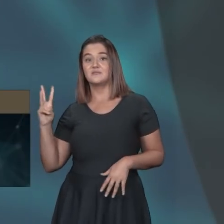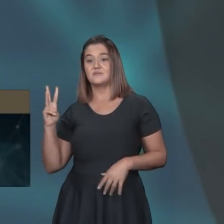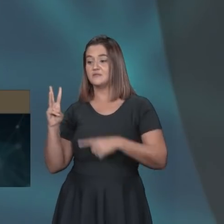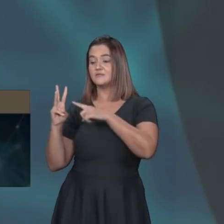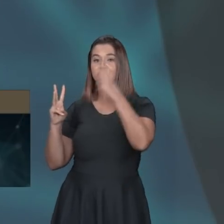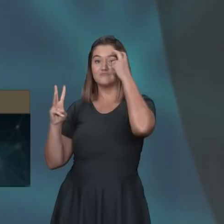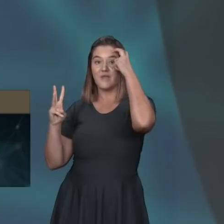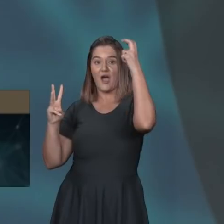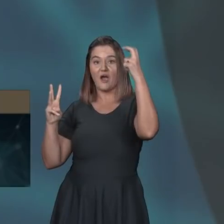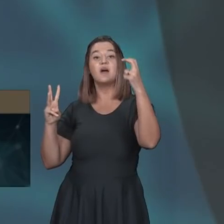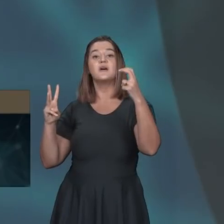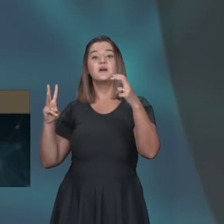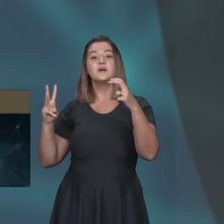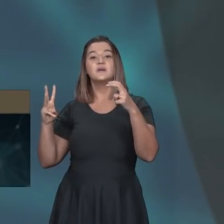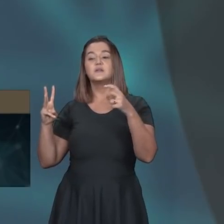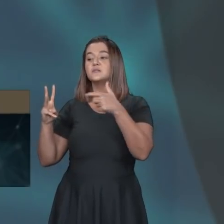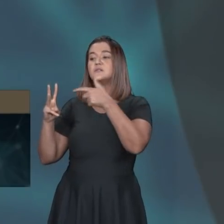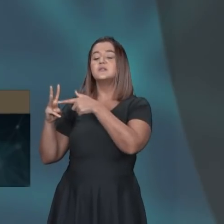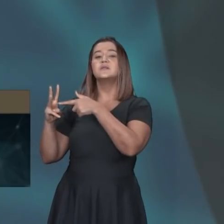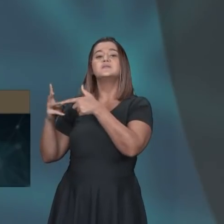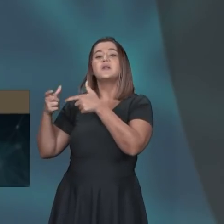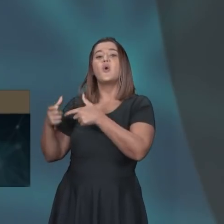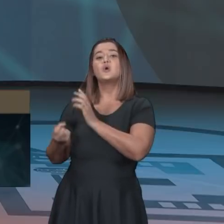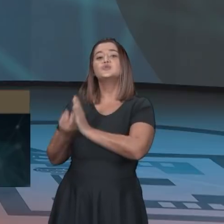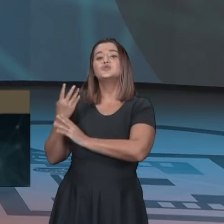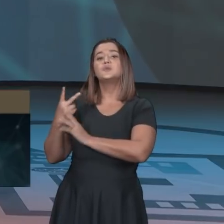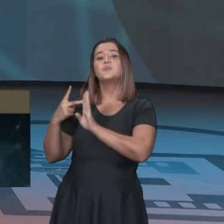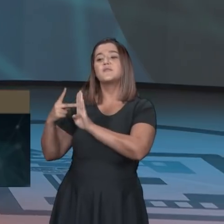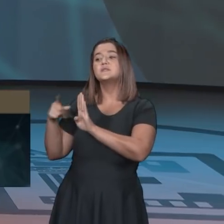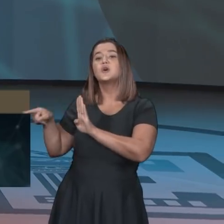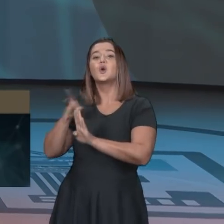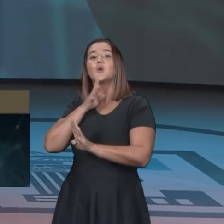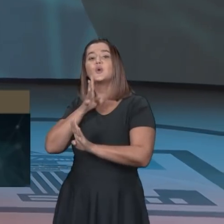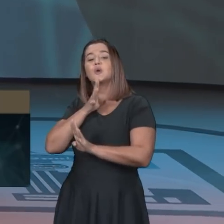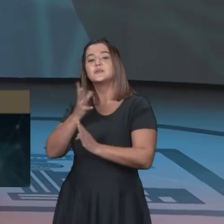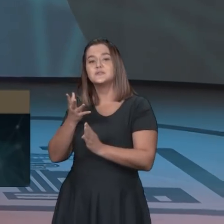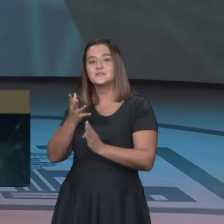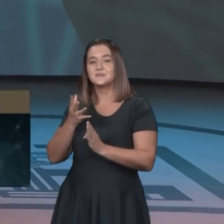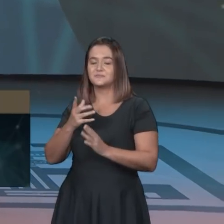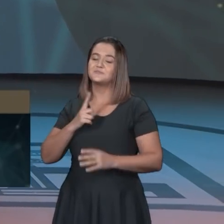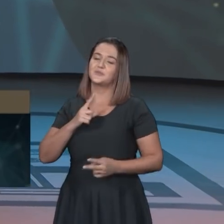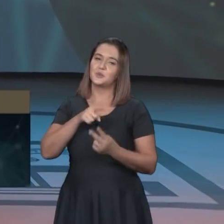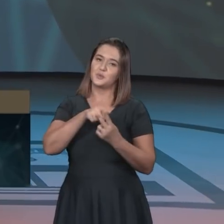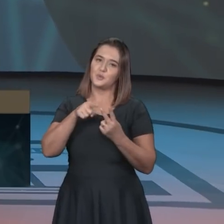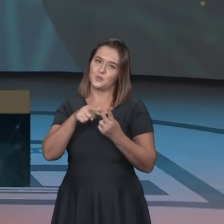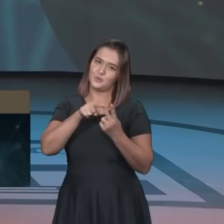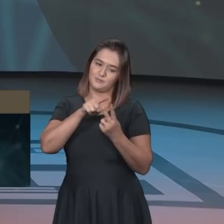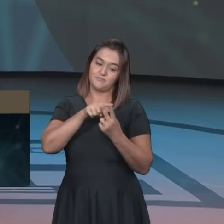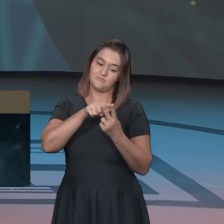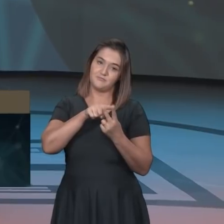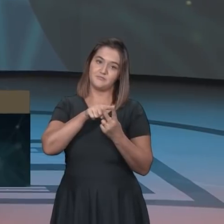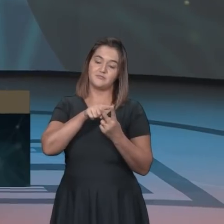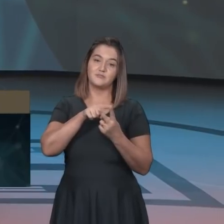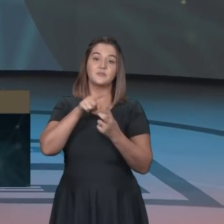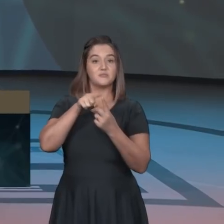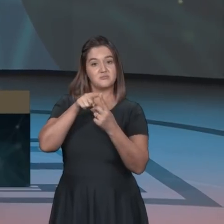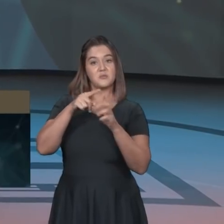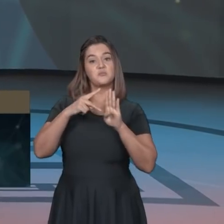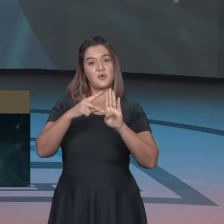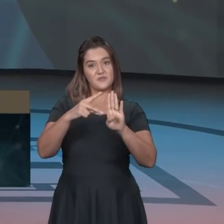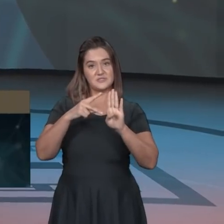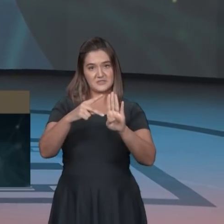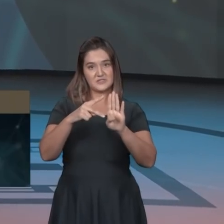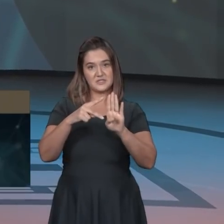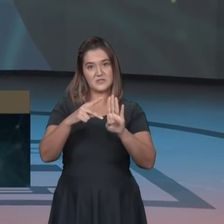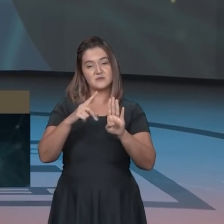chegando. E de onde os magos tiraram esta ideia? Provavelmente de 2 fontes. Uma delas, profecias que talvez